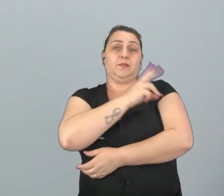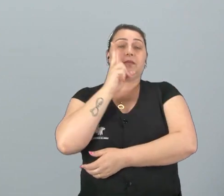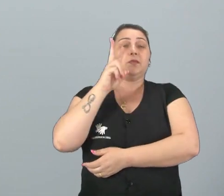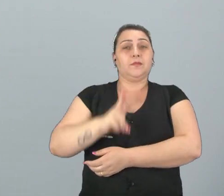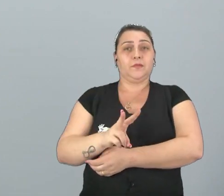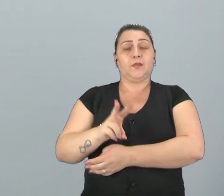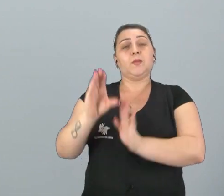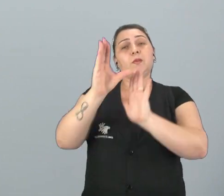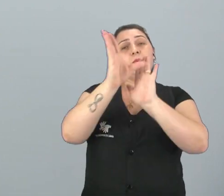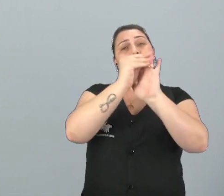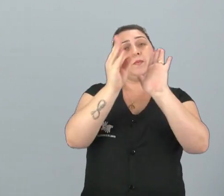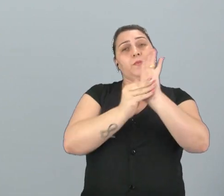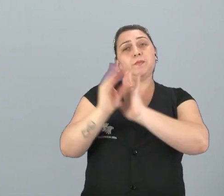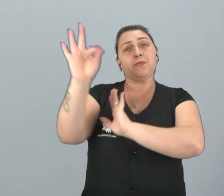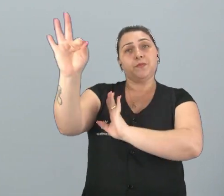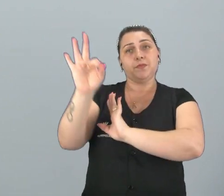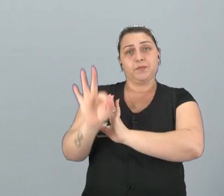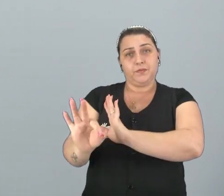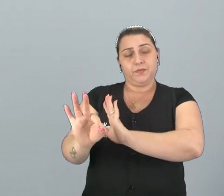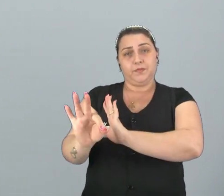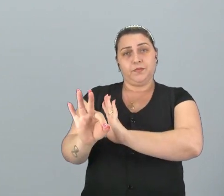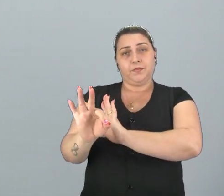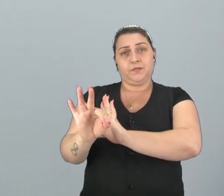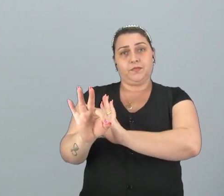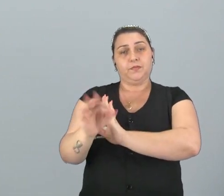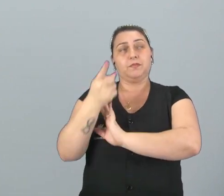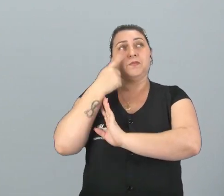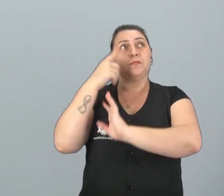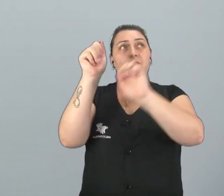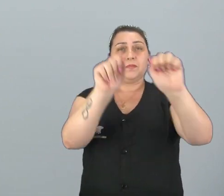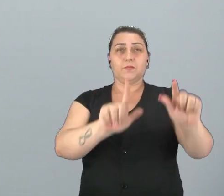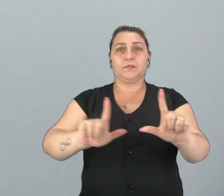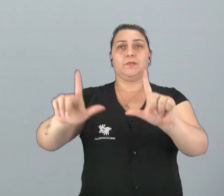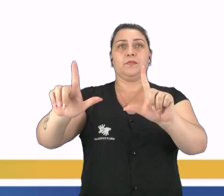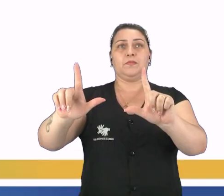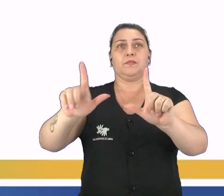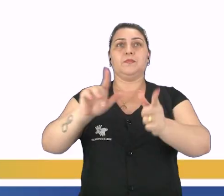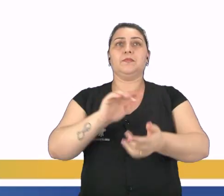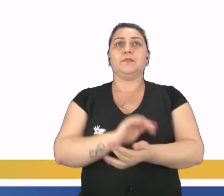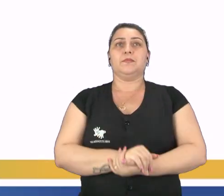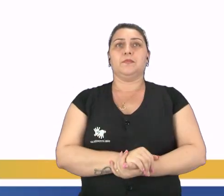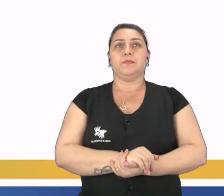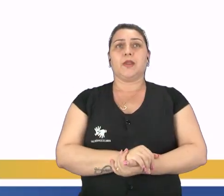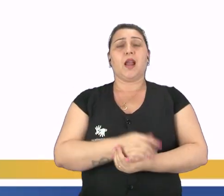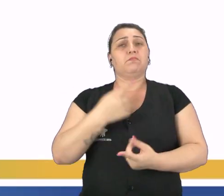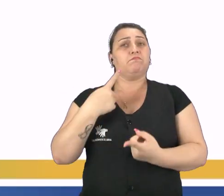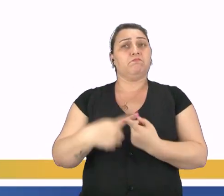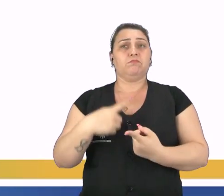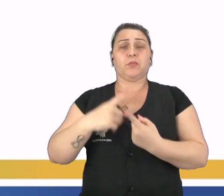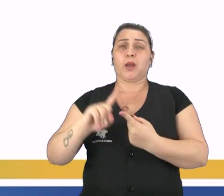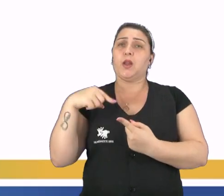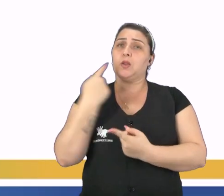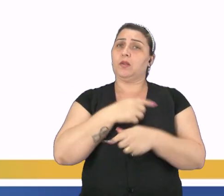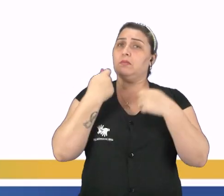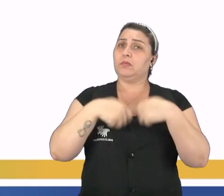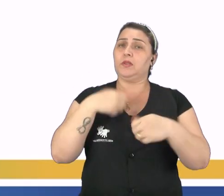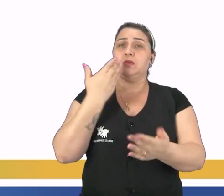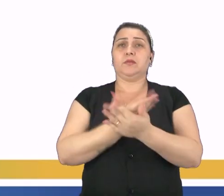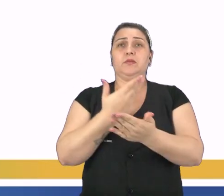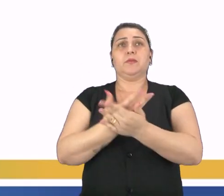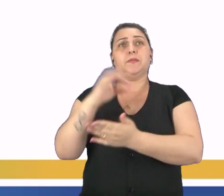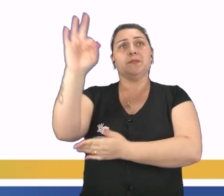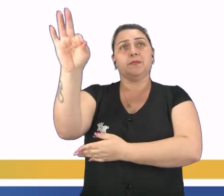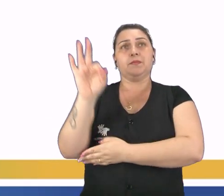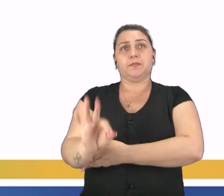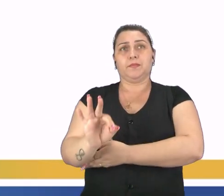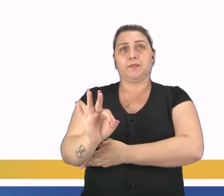iremos ver o conteúdo de porcentagens. Acompanhem comigo no slide. Por que nós devemos estudar